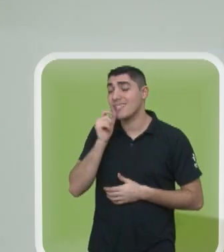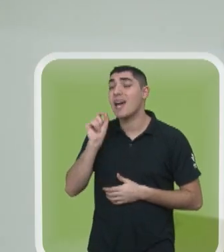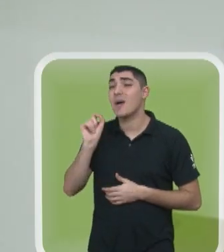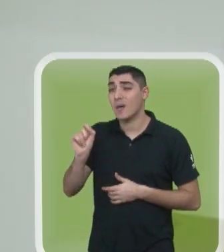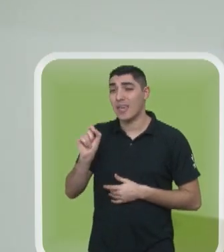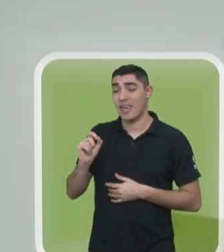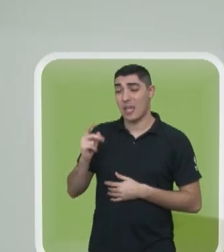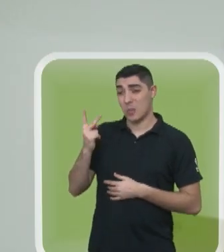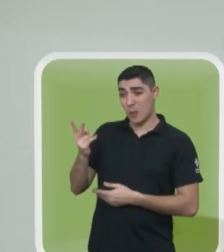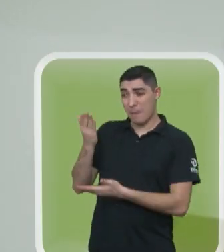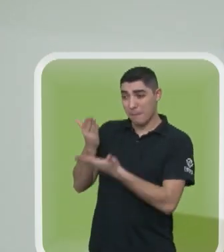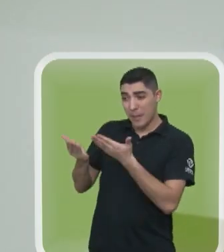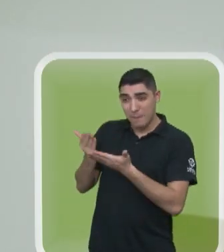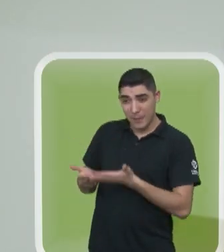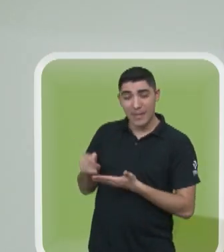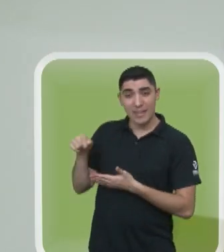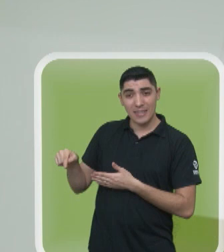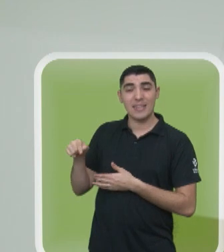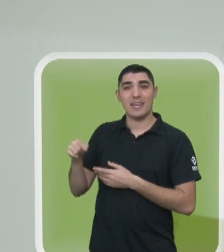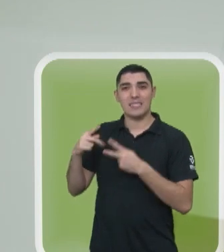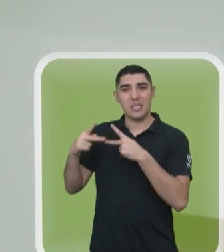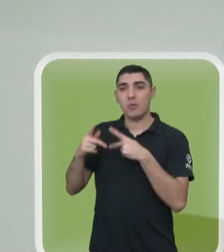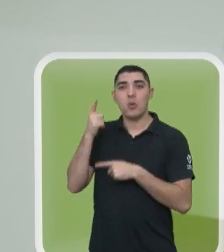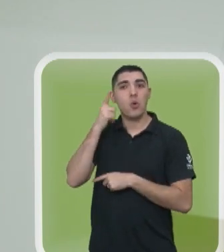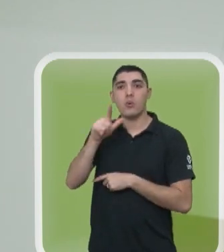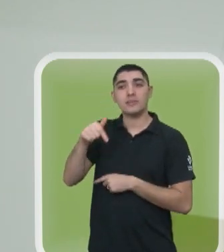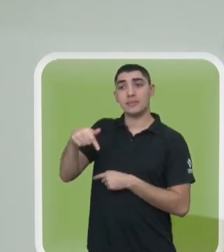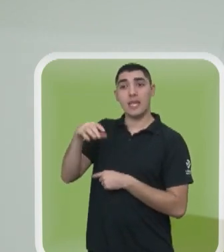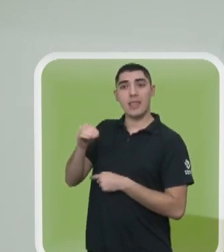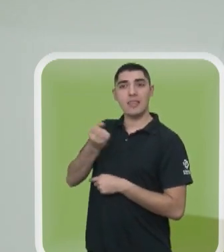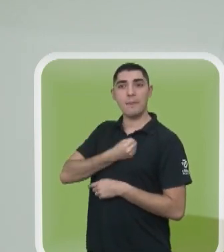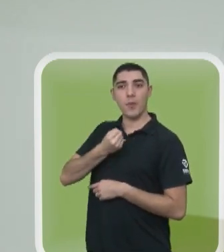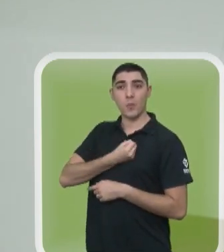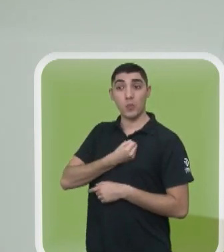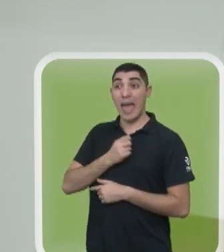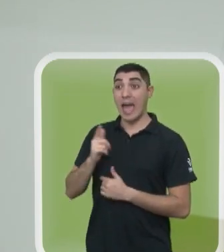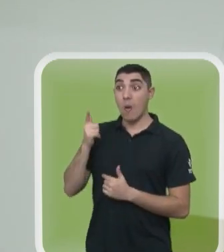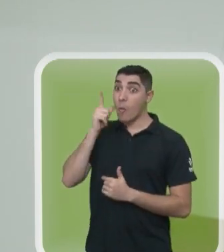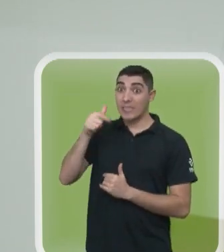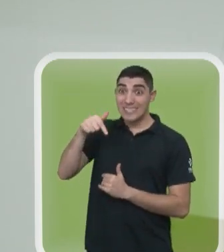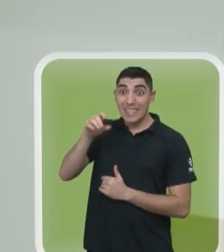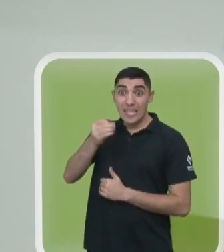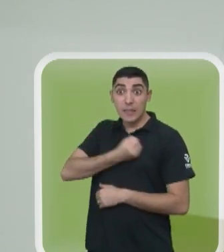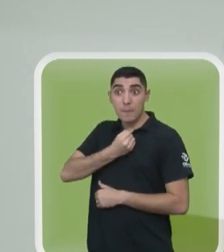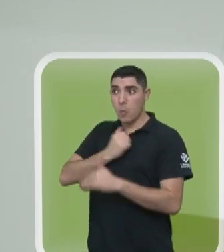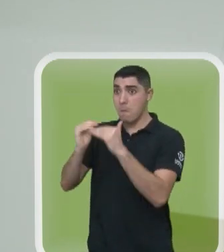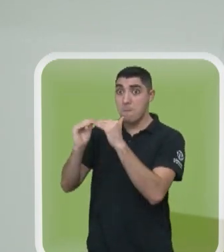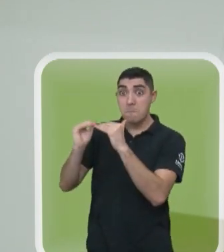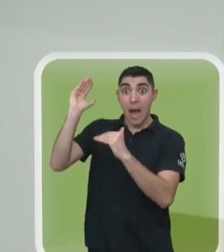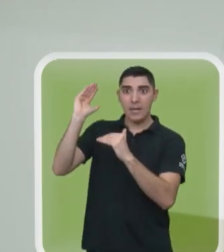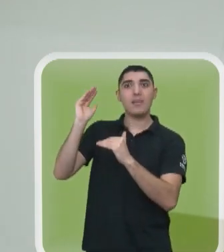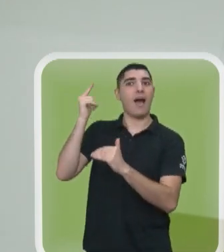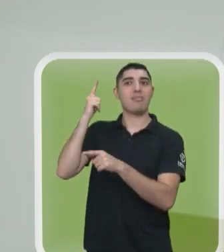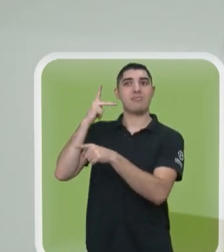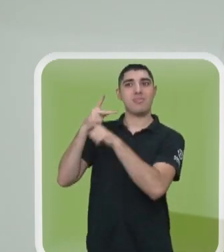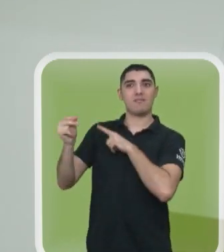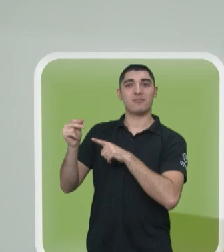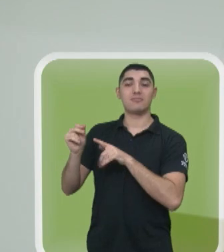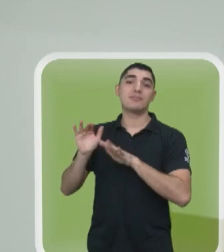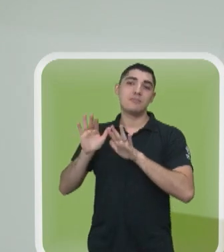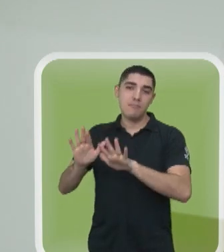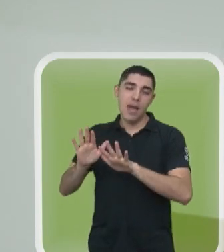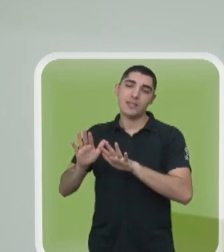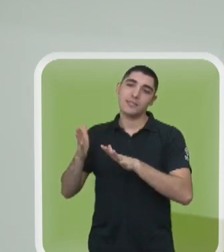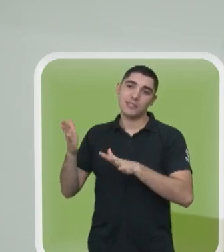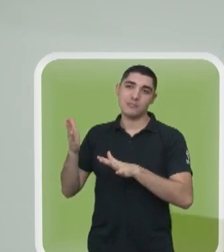José, o São José não conseguiu alcançar 60 pontos. Quando o São José conseguiu passar dos 60 pontos, na verdade era para ter ganho, né, vencido